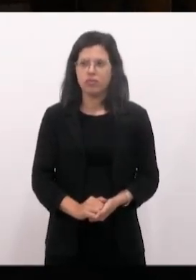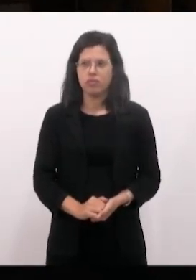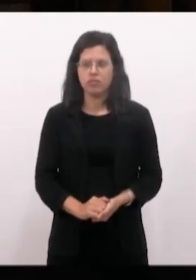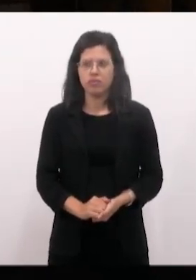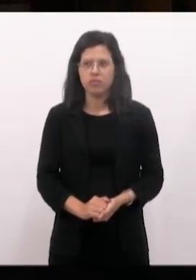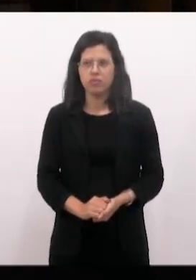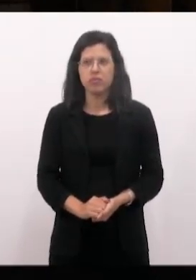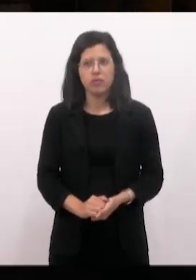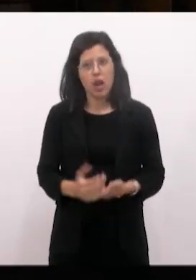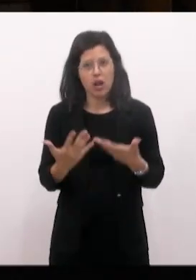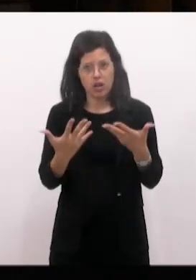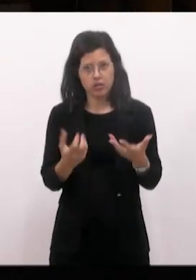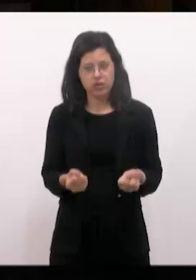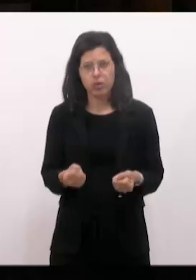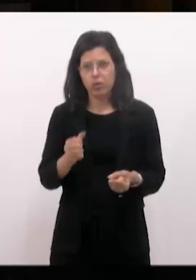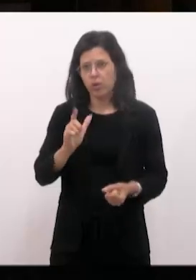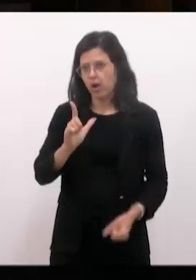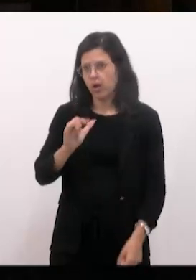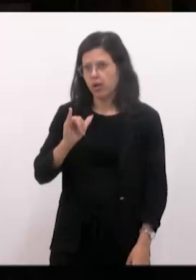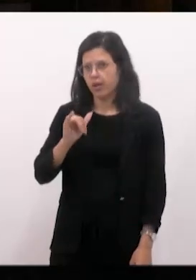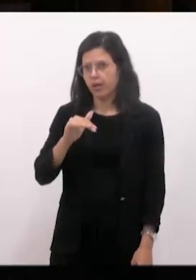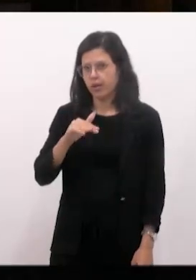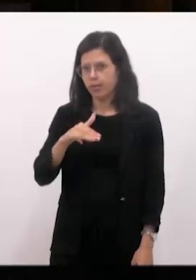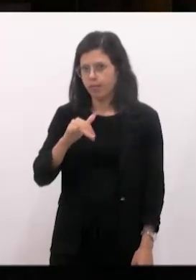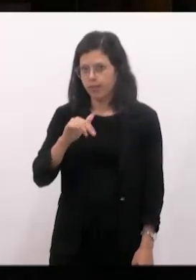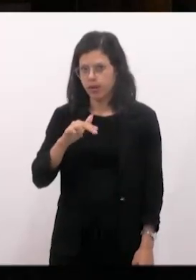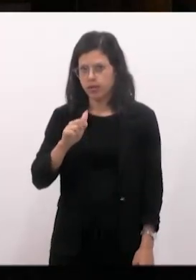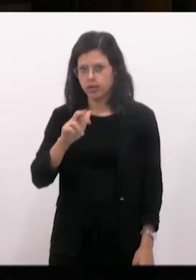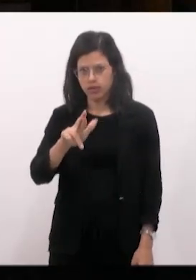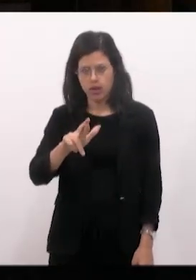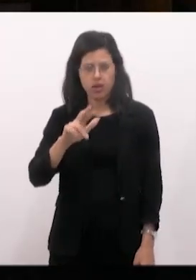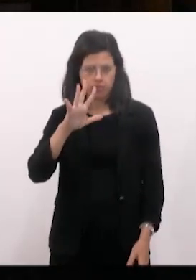deferiu a liminar e ainda